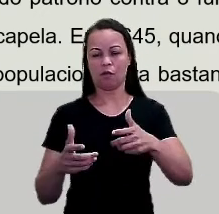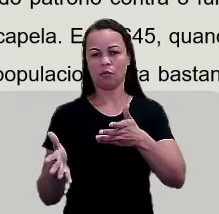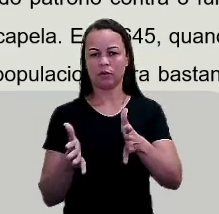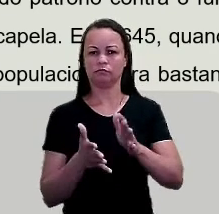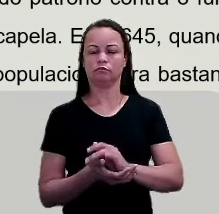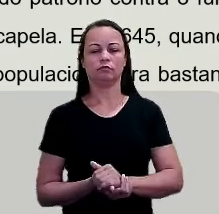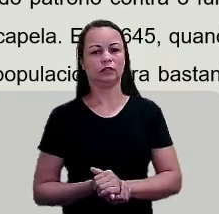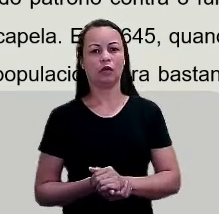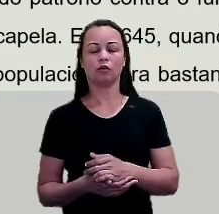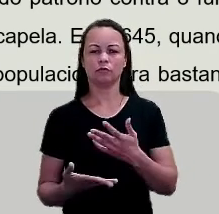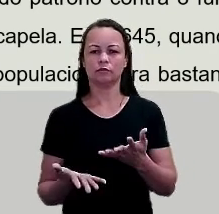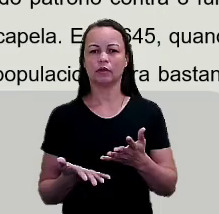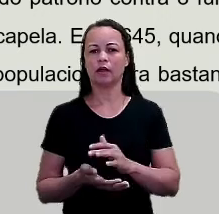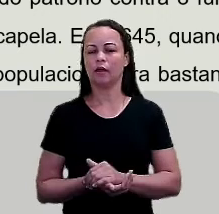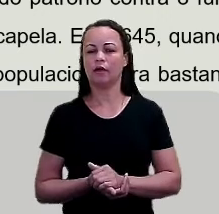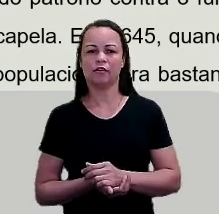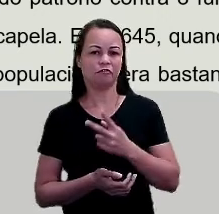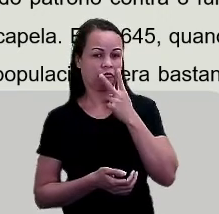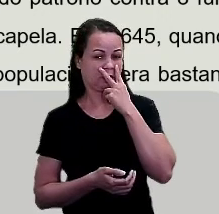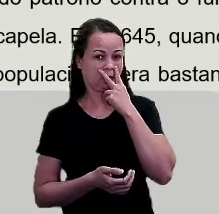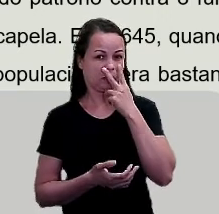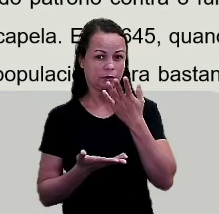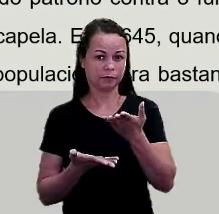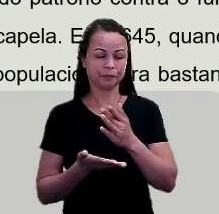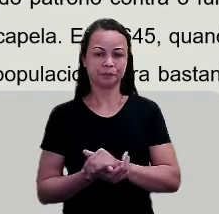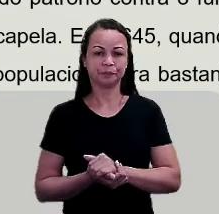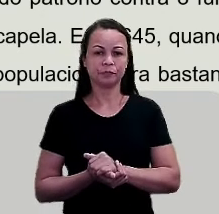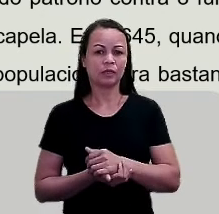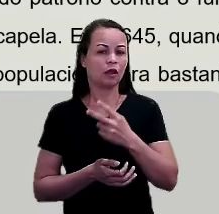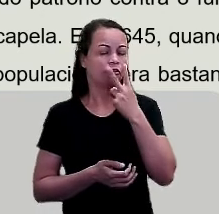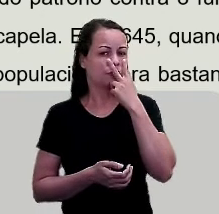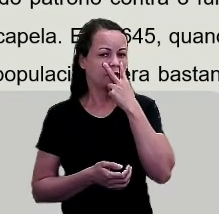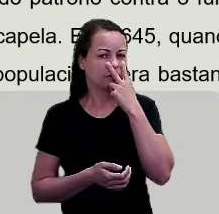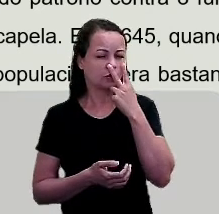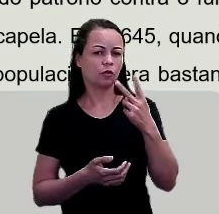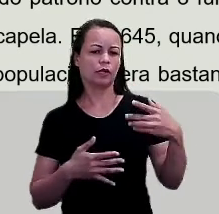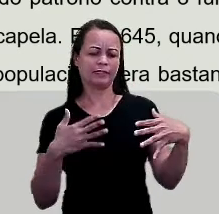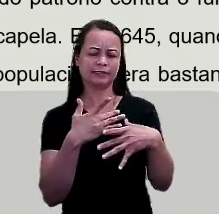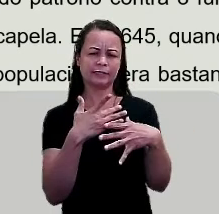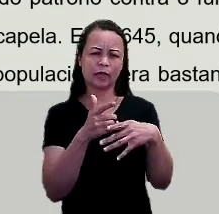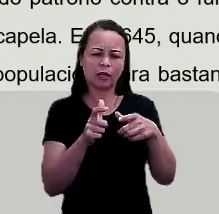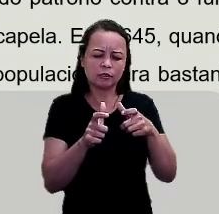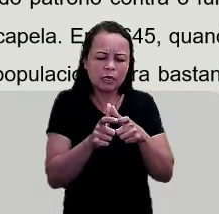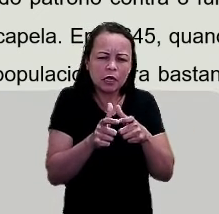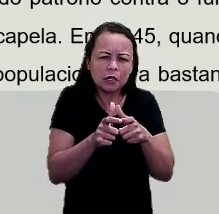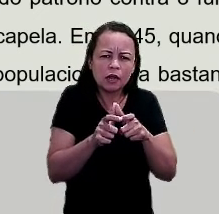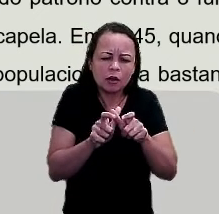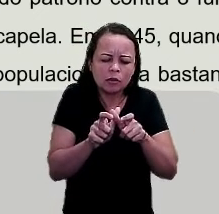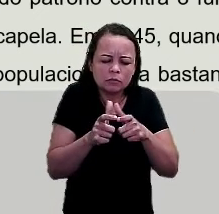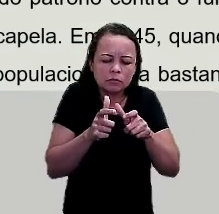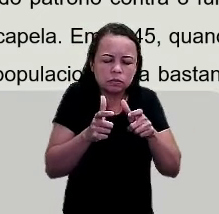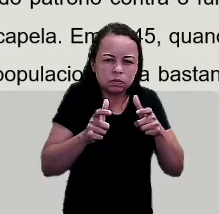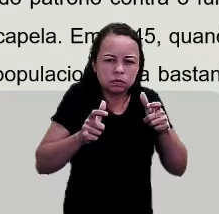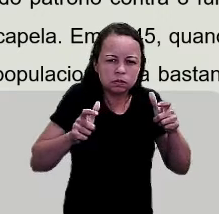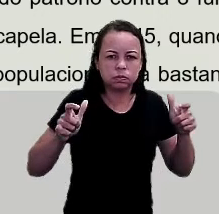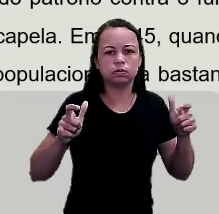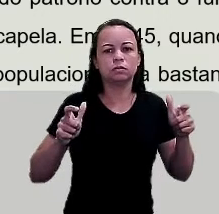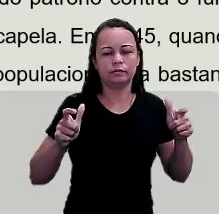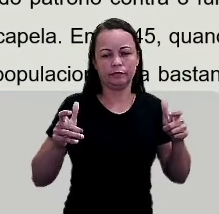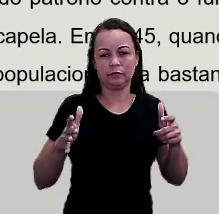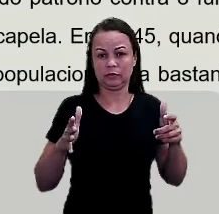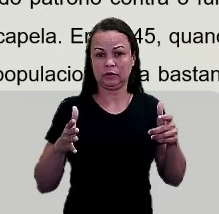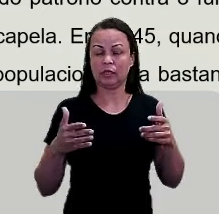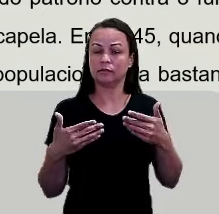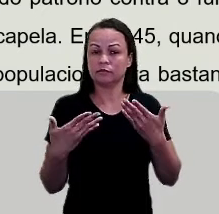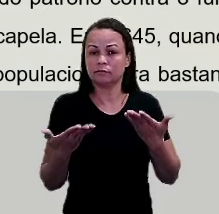eu vou chegar lá, mas só para dar um trechinho a vocês. Vitória era uma cidade pequenininha, ela começou a se expandir, se expandir, se expandir. E